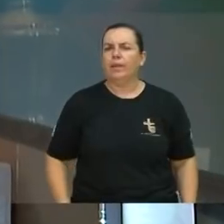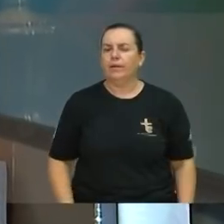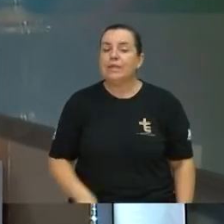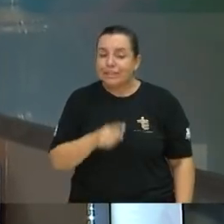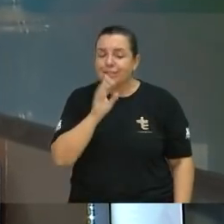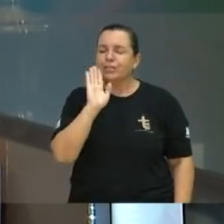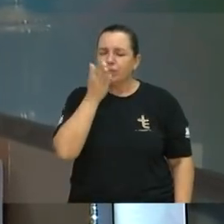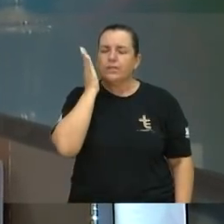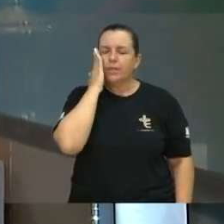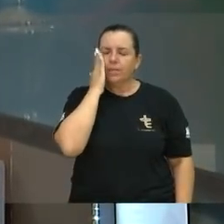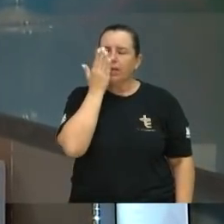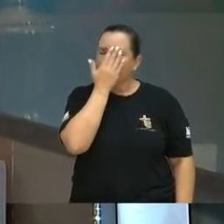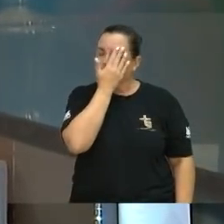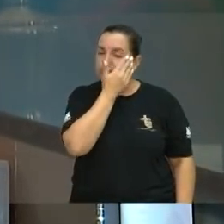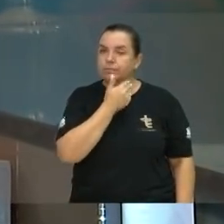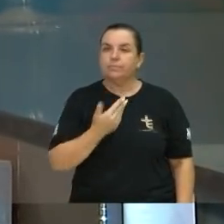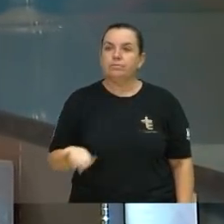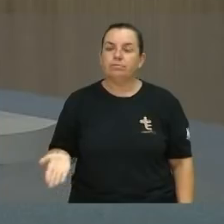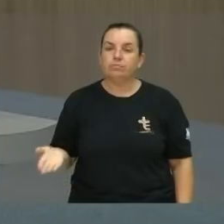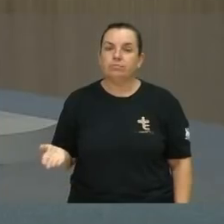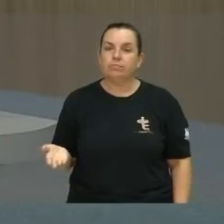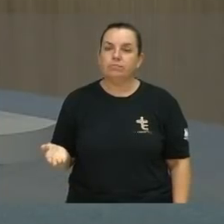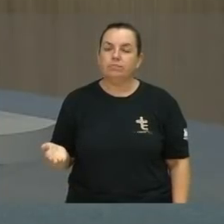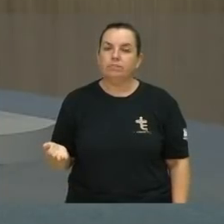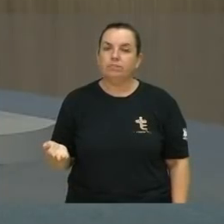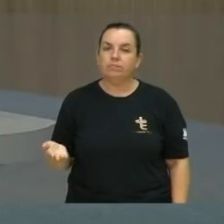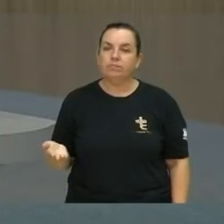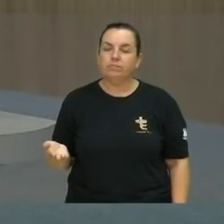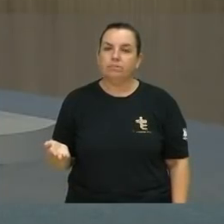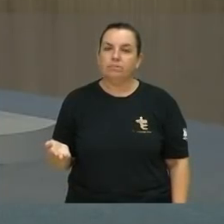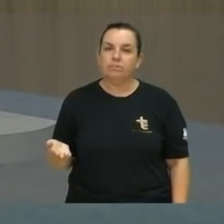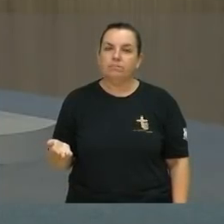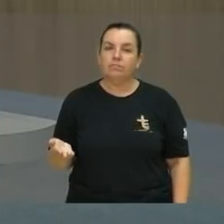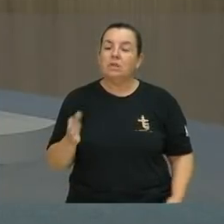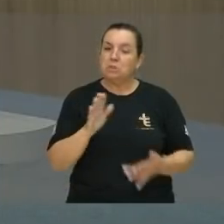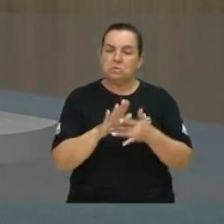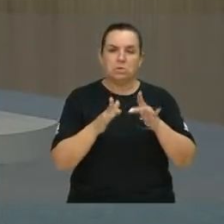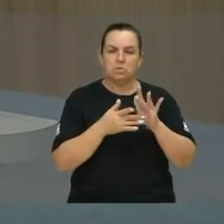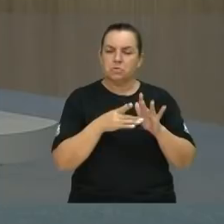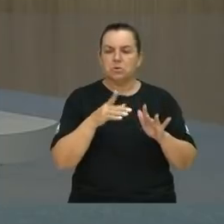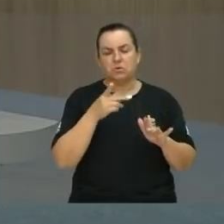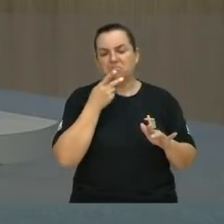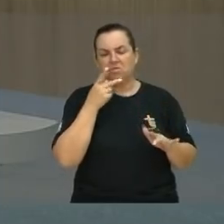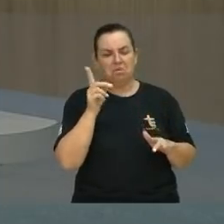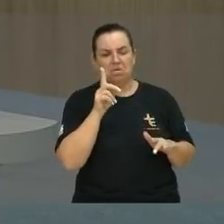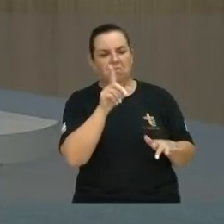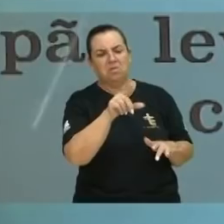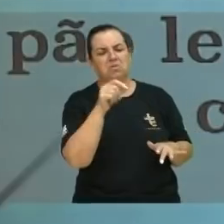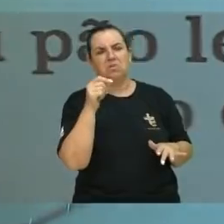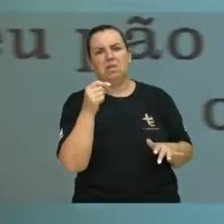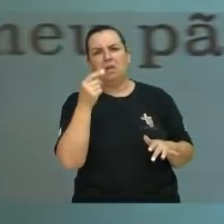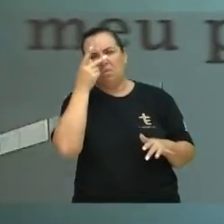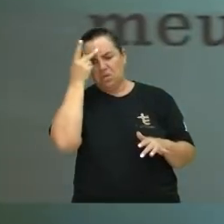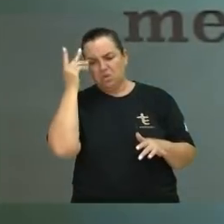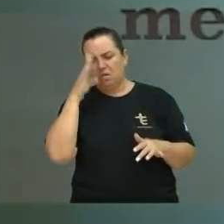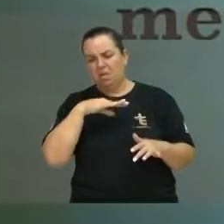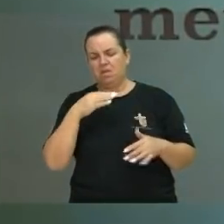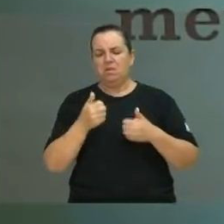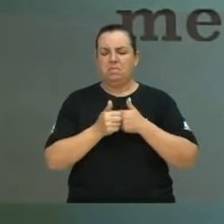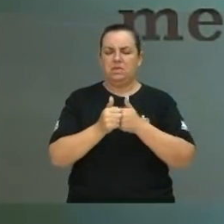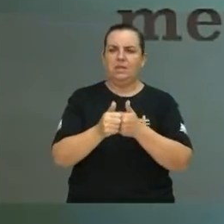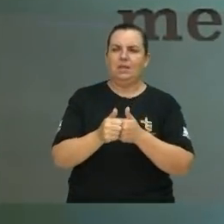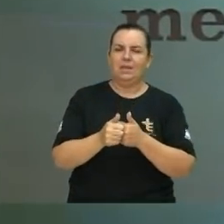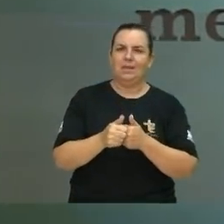a nossa lógica é esta não vão escolher adversários e inimigos para me seguir nós